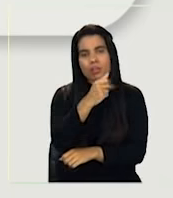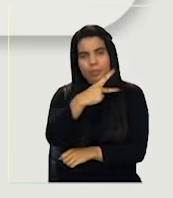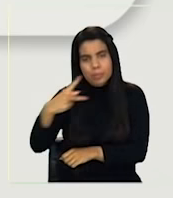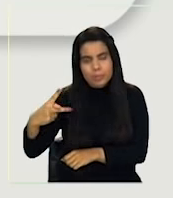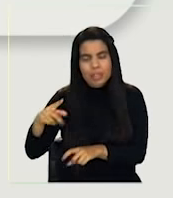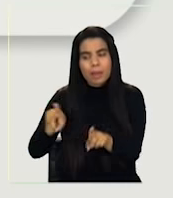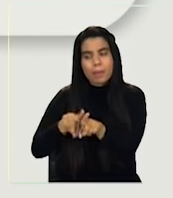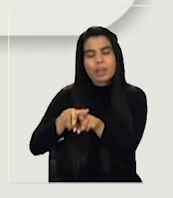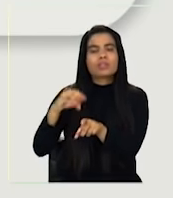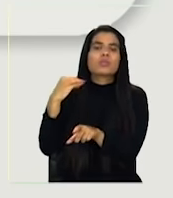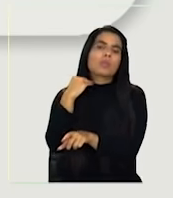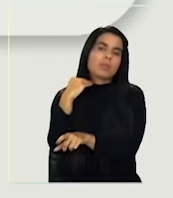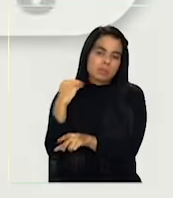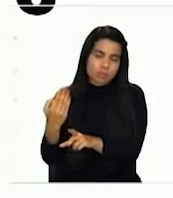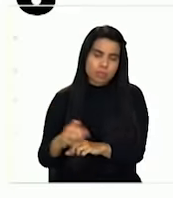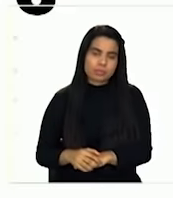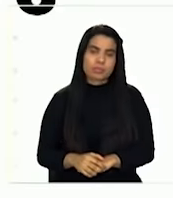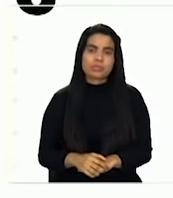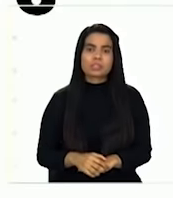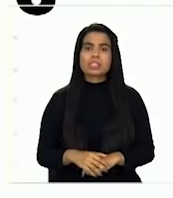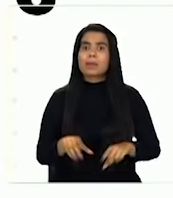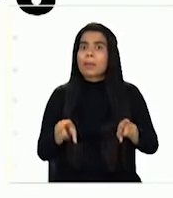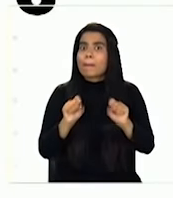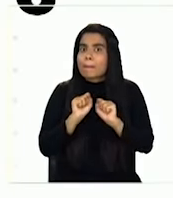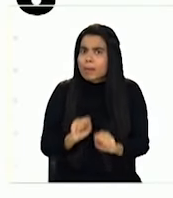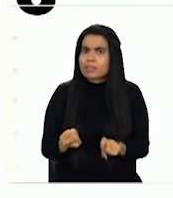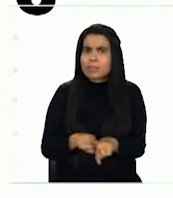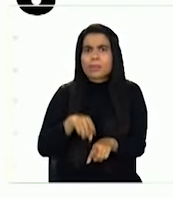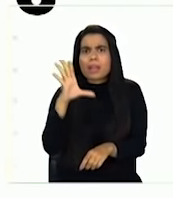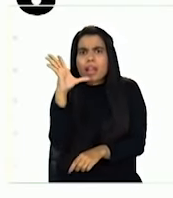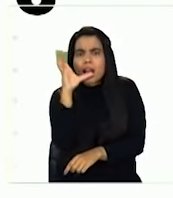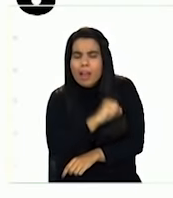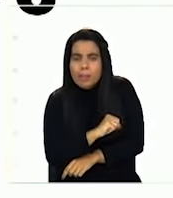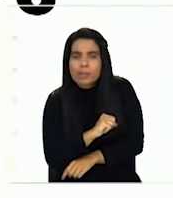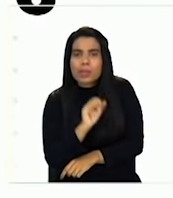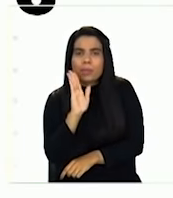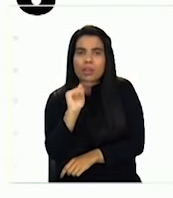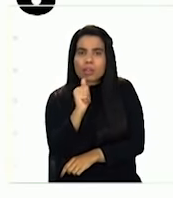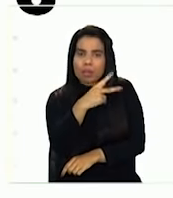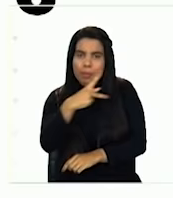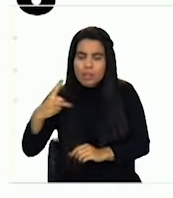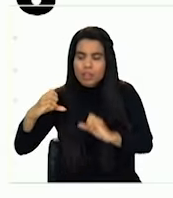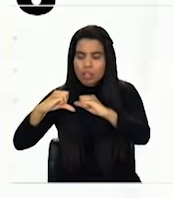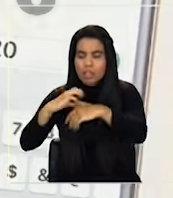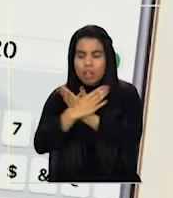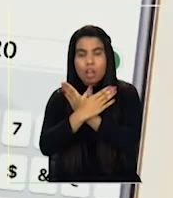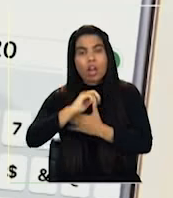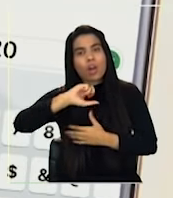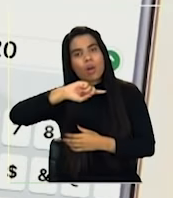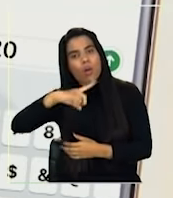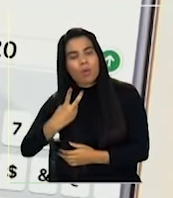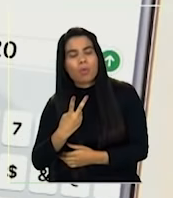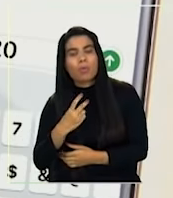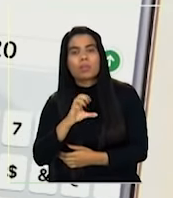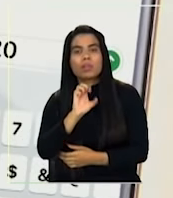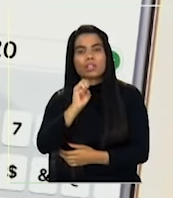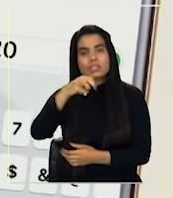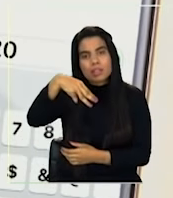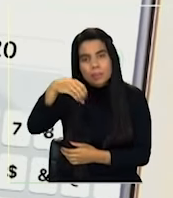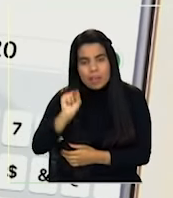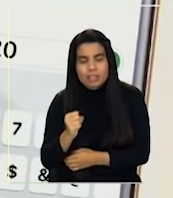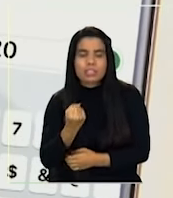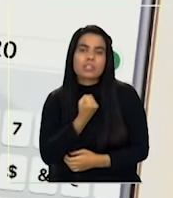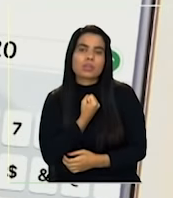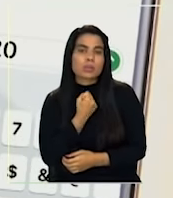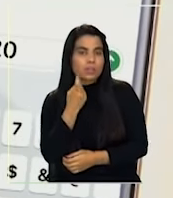bancário, estão todos ali. E você pode doar também bem rápido pelo aplicativo da igreja ou pelo SMS, esse número que você